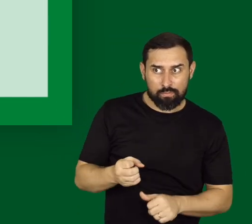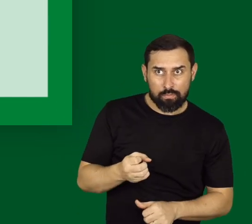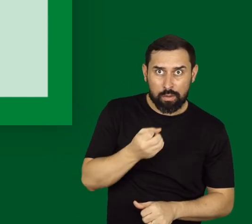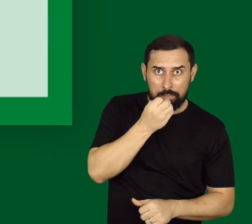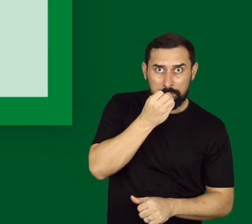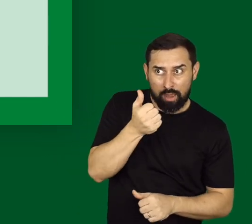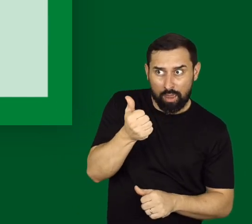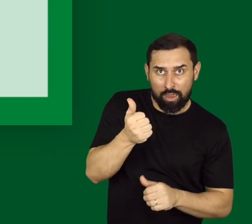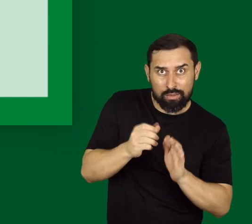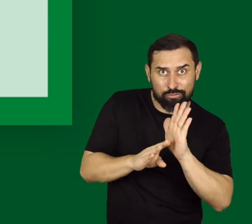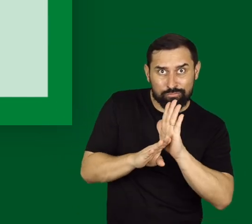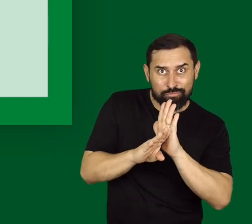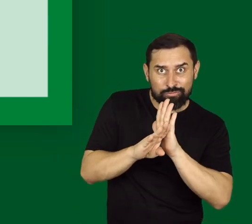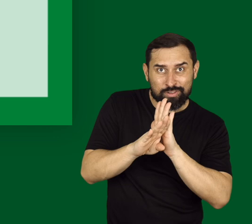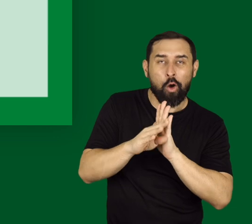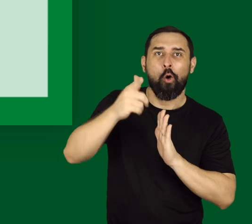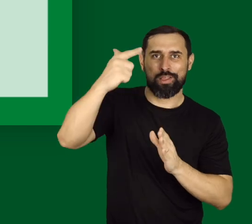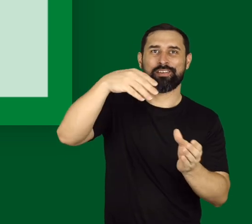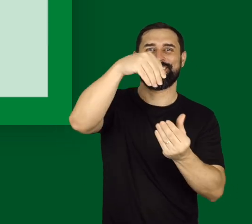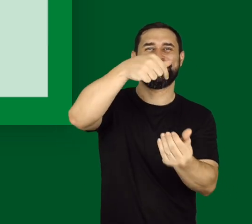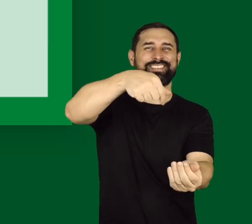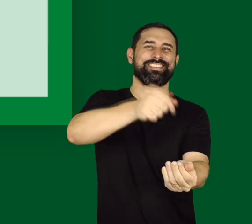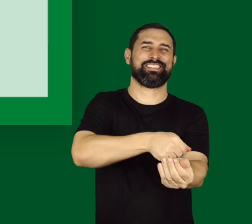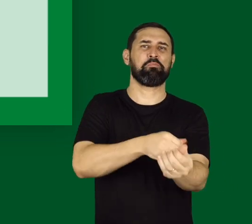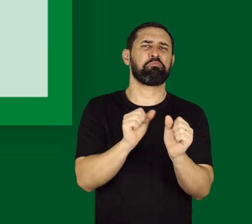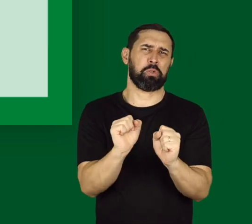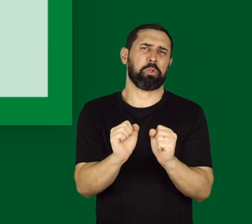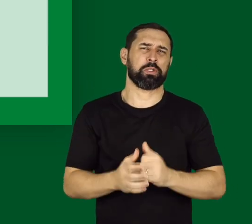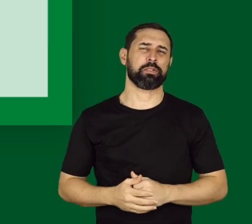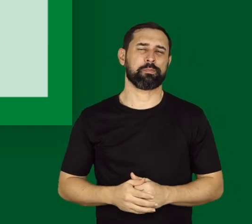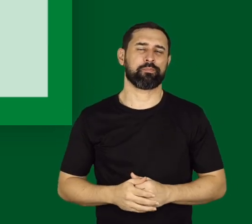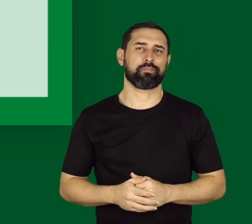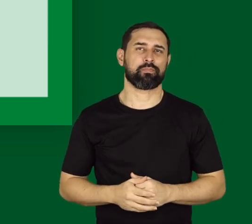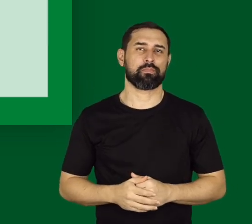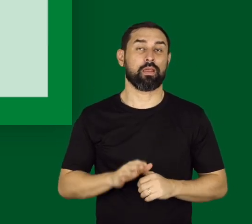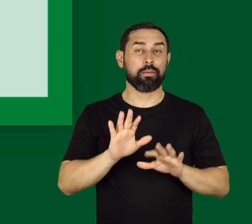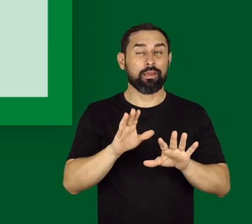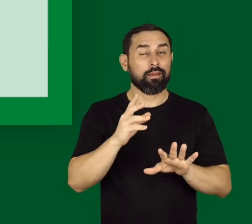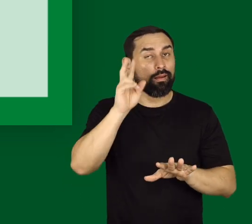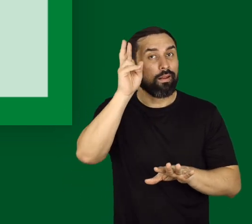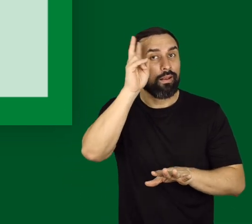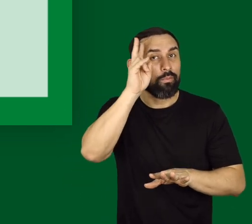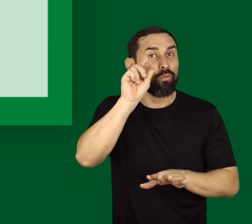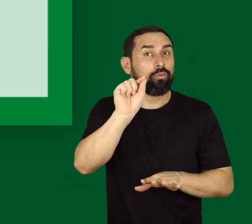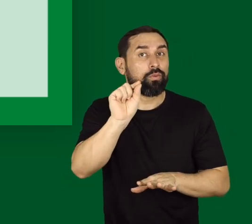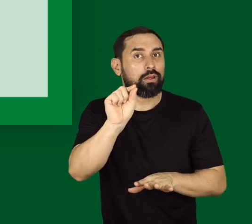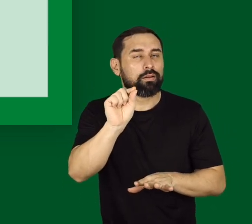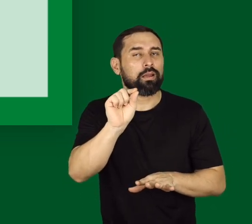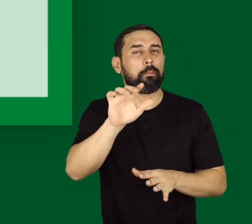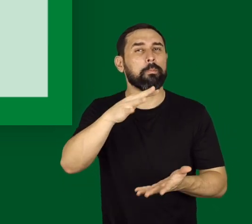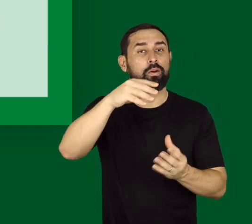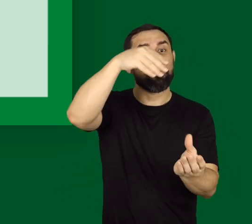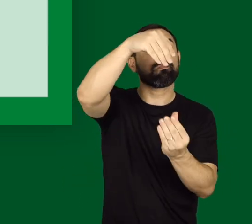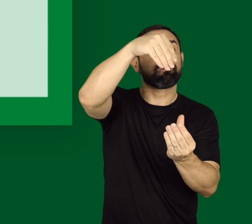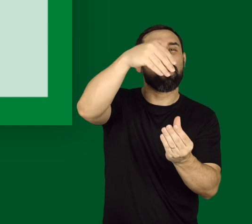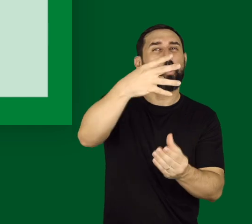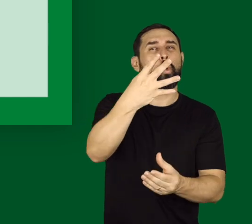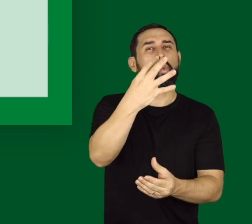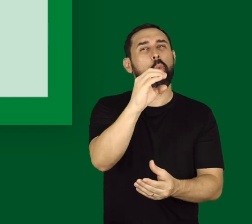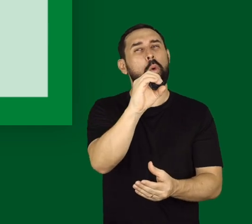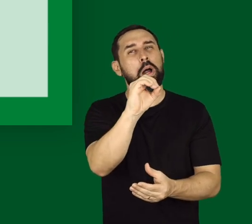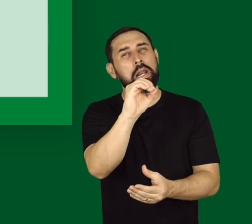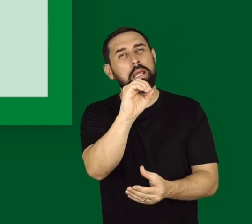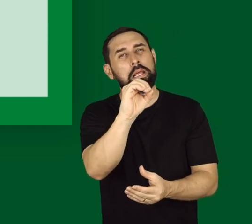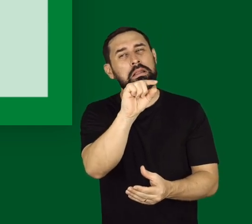paciente. Dependendo da reavaliação e de como esse paciente se apresenta, você repete a expansão. Tem que